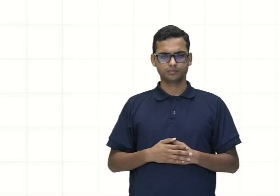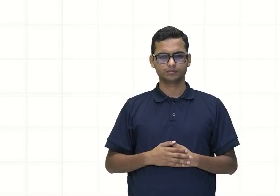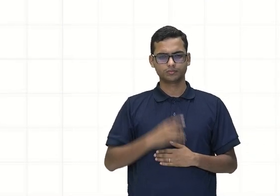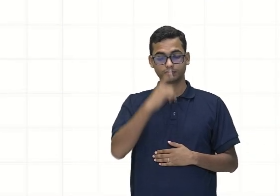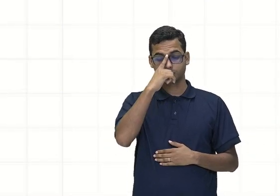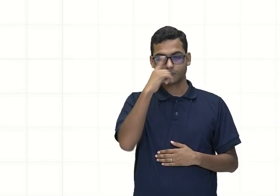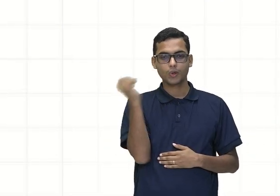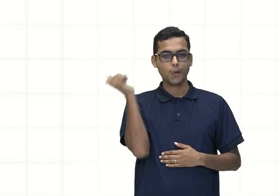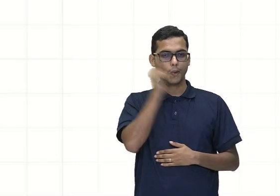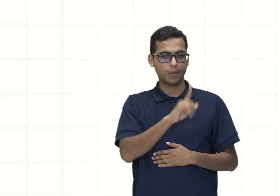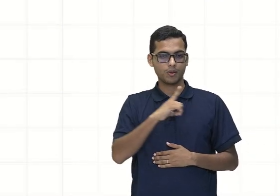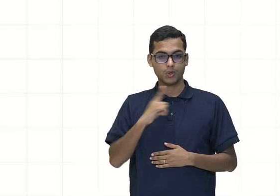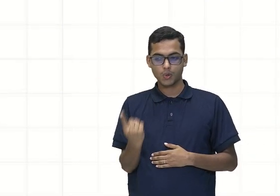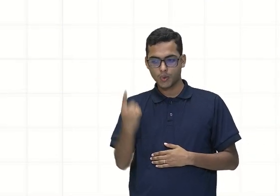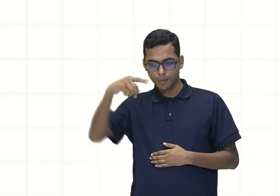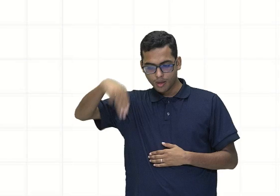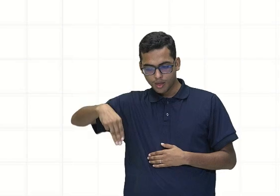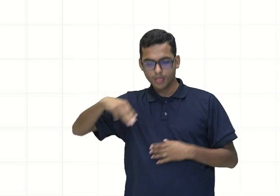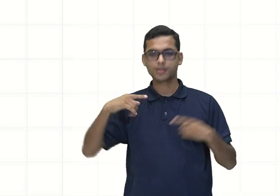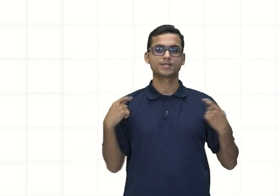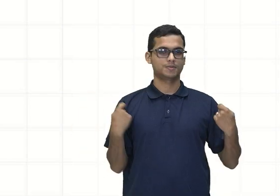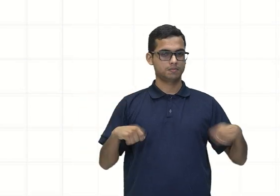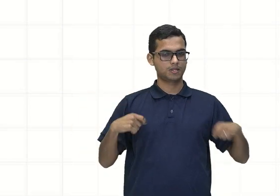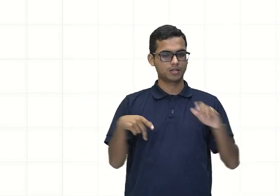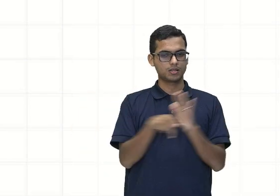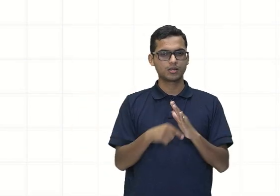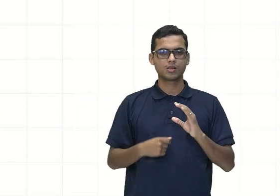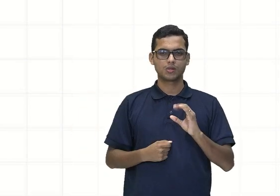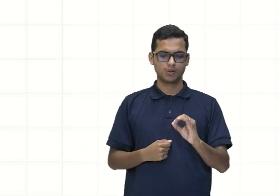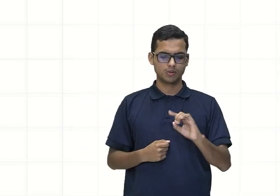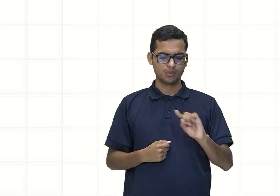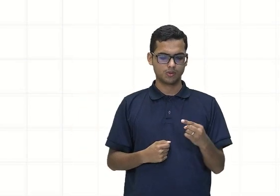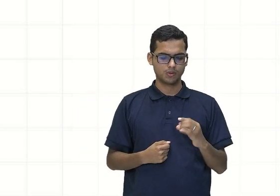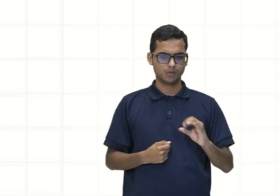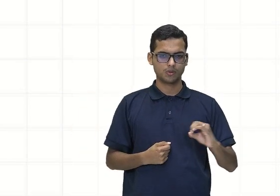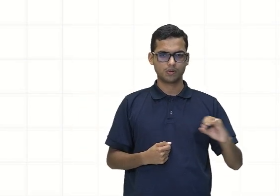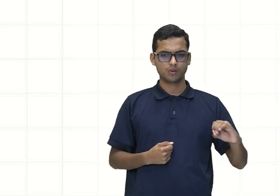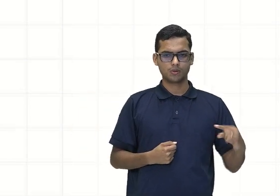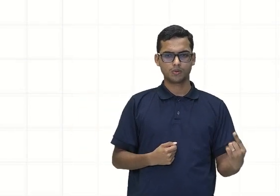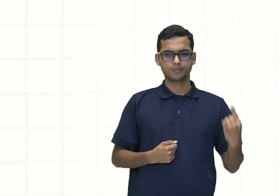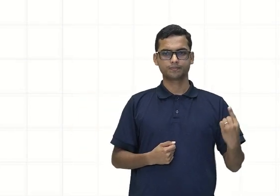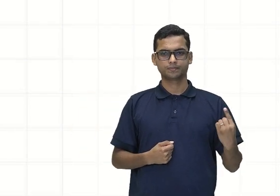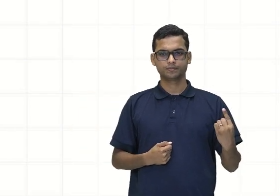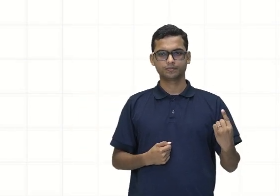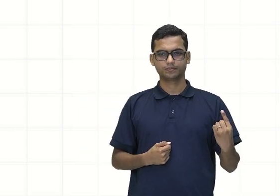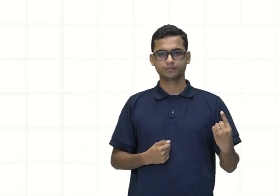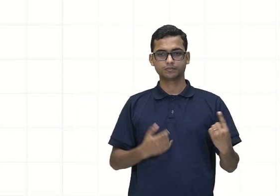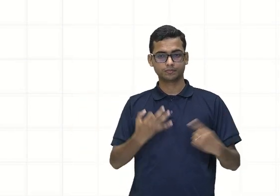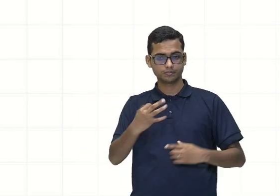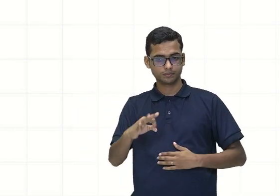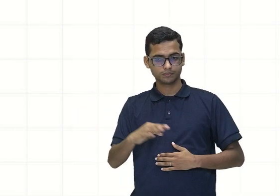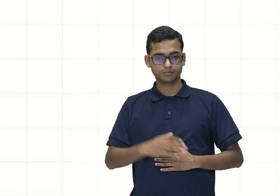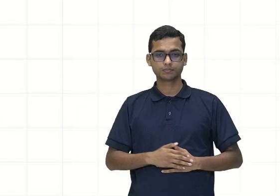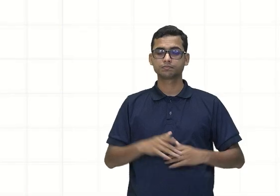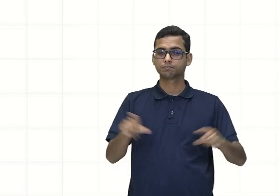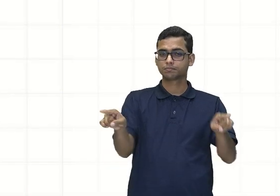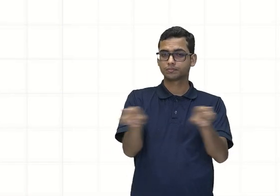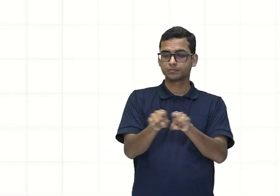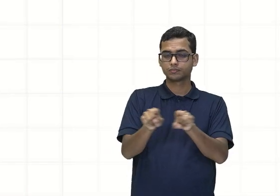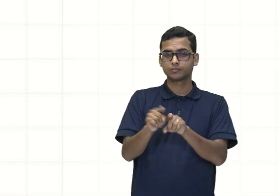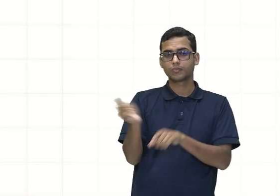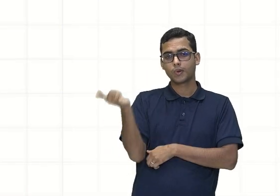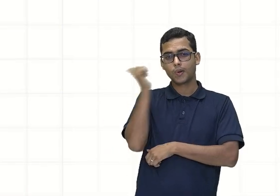eu preciso de 1000 milímetros, tá bom? E aí, para eu ter 1 metro,